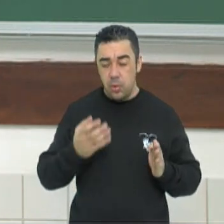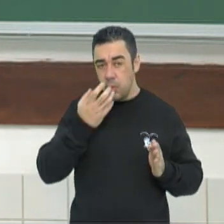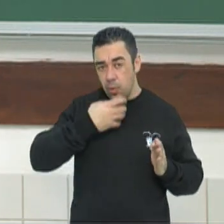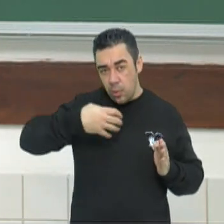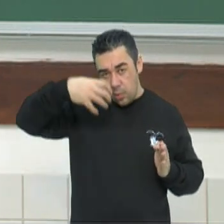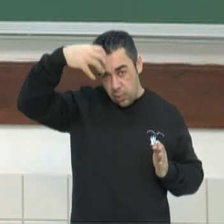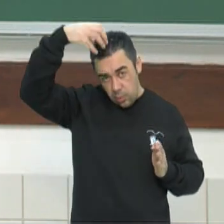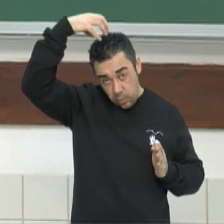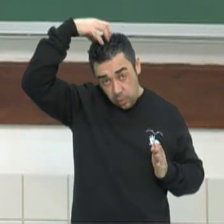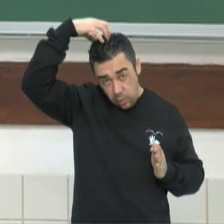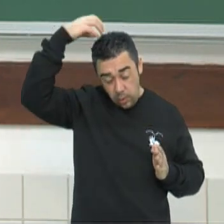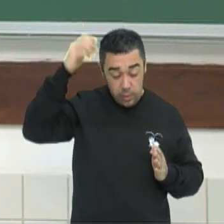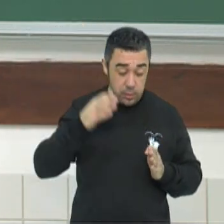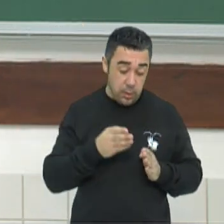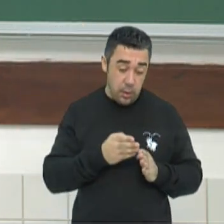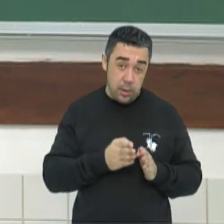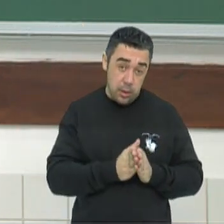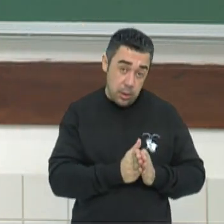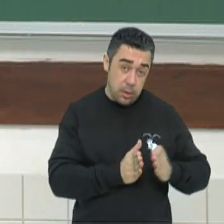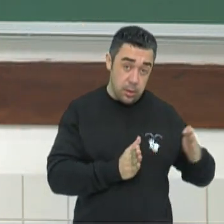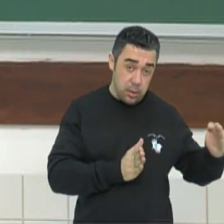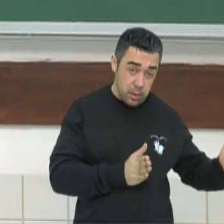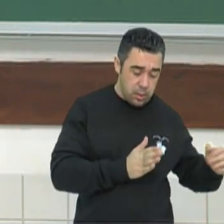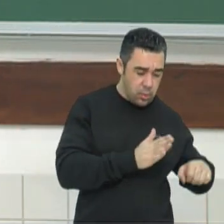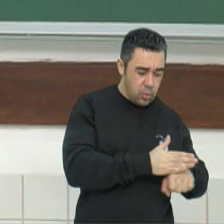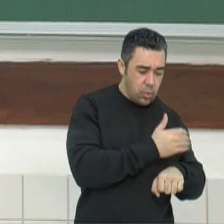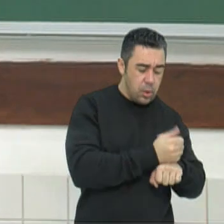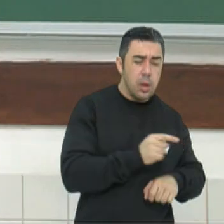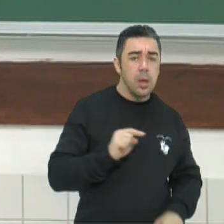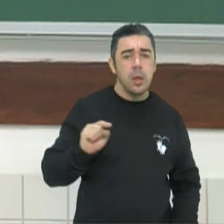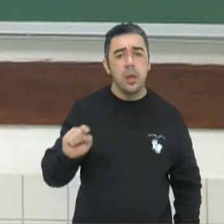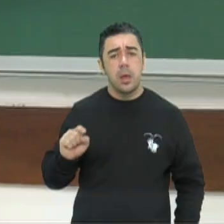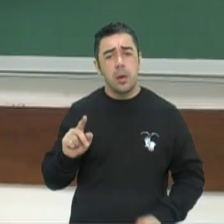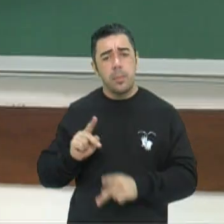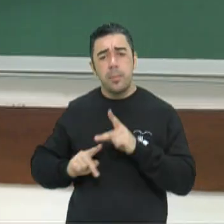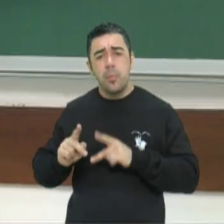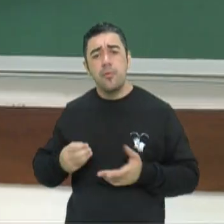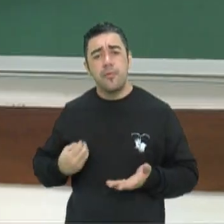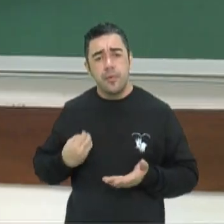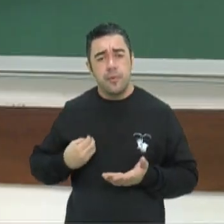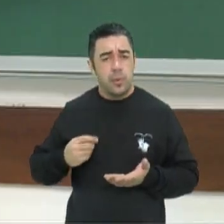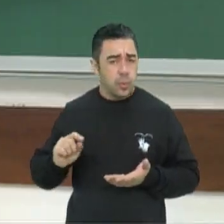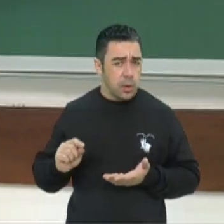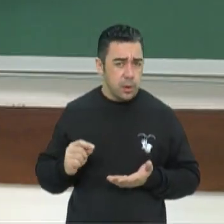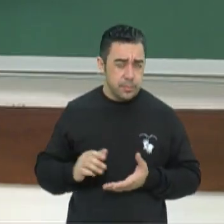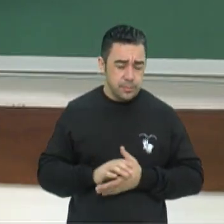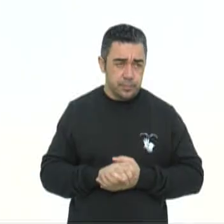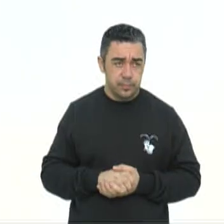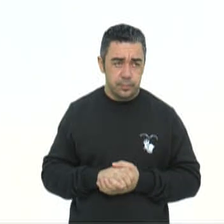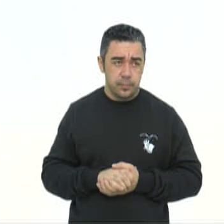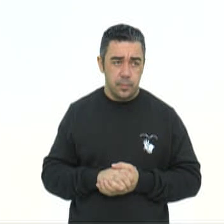imperial, certo, gente? E do que esses povos viviam? Do que os povos guaranis viviam, gente? Olha só, caça,